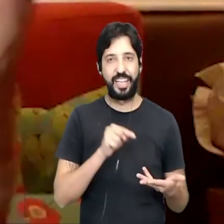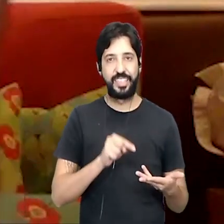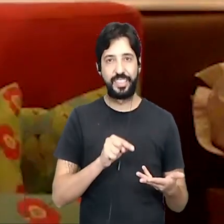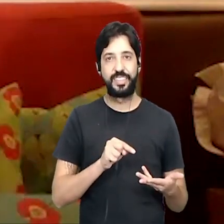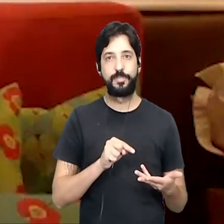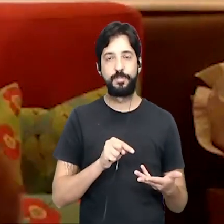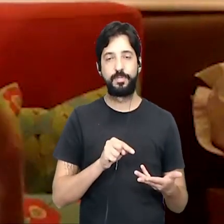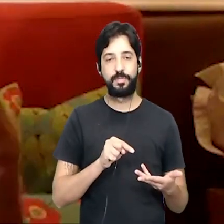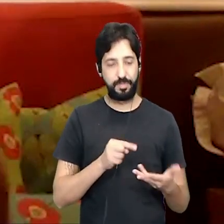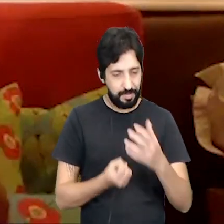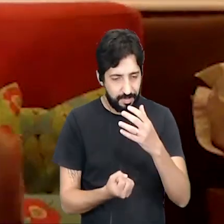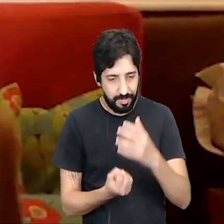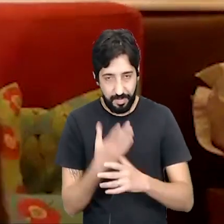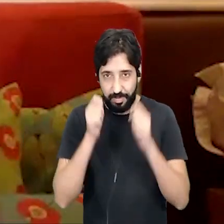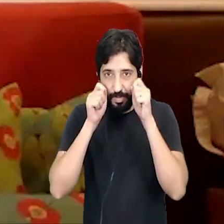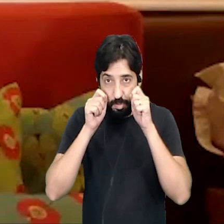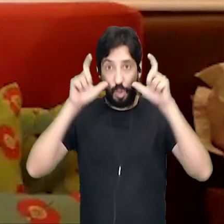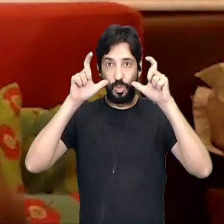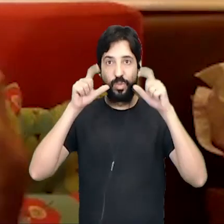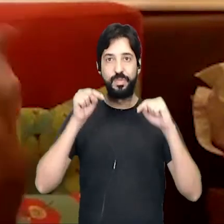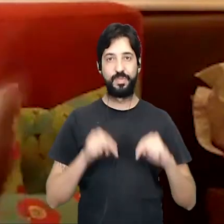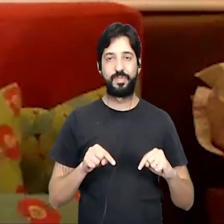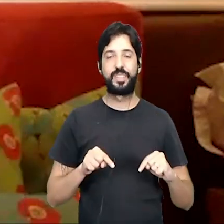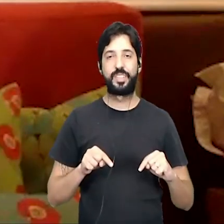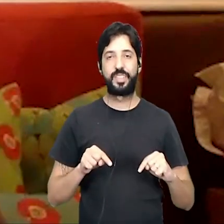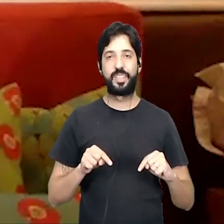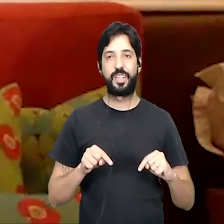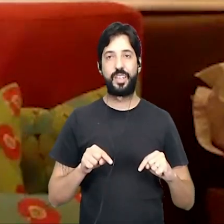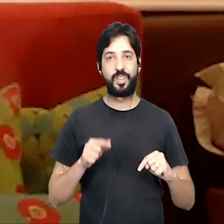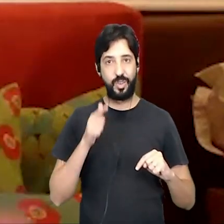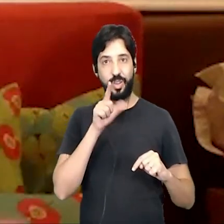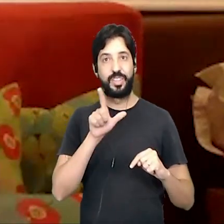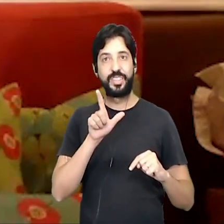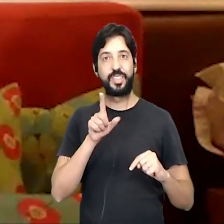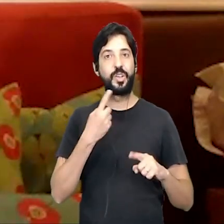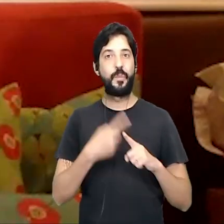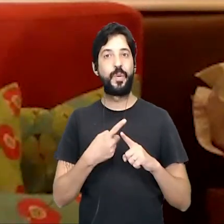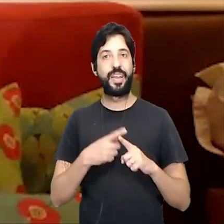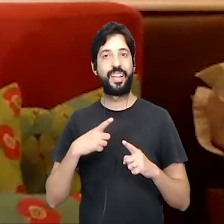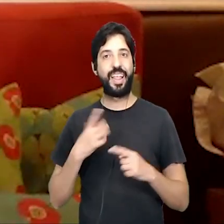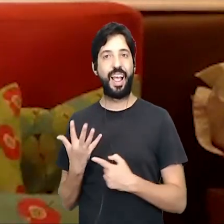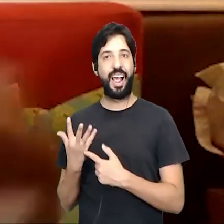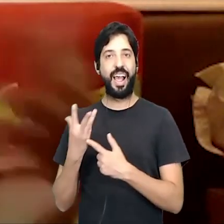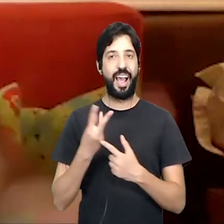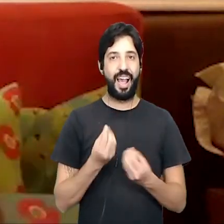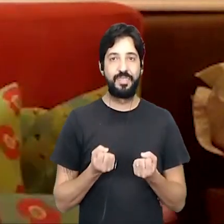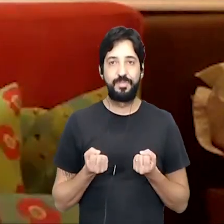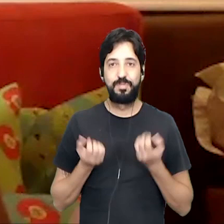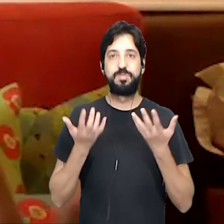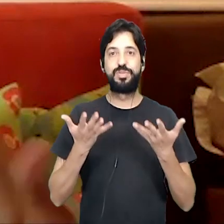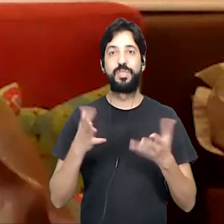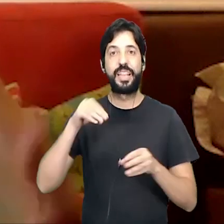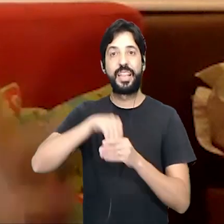essa relação que foi despertada ali através da arte dentro de